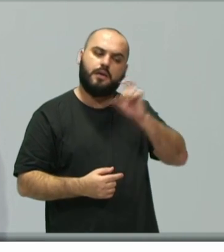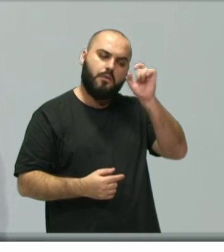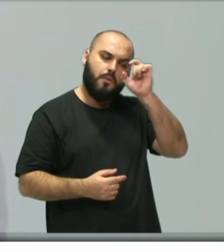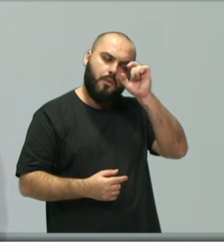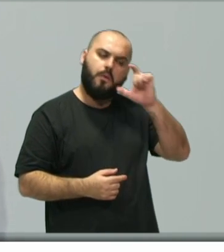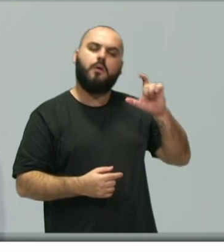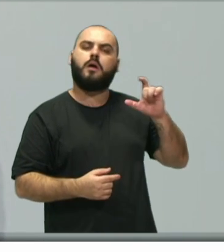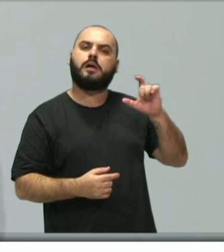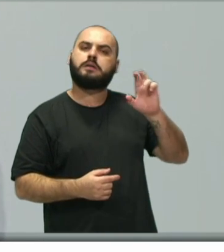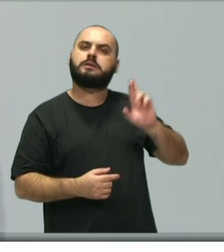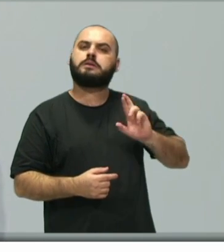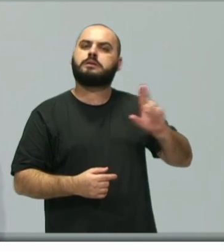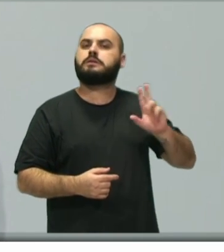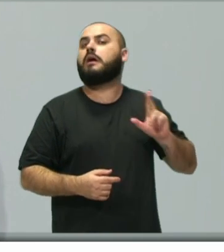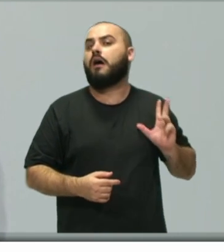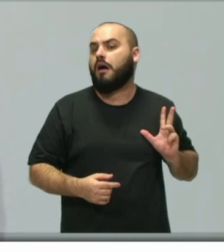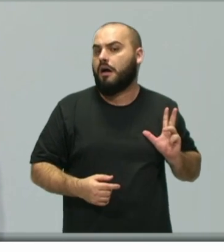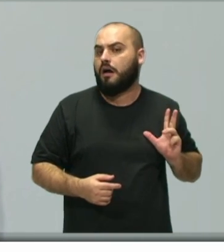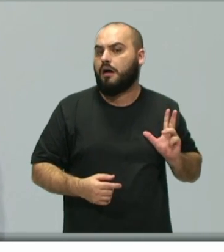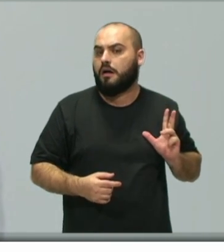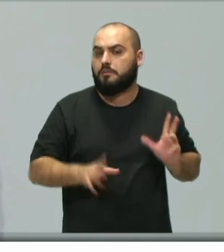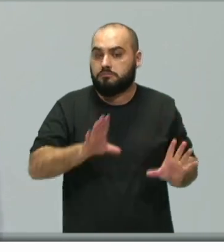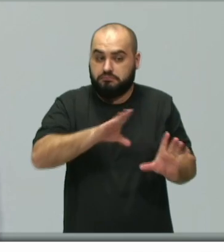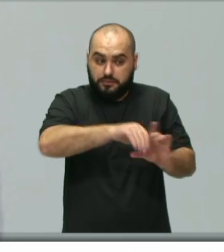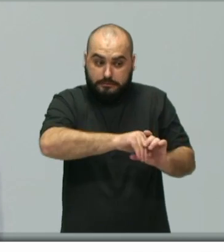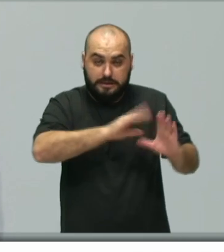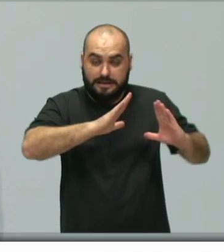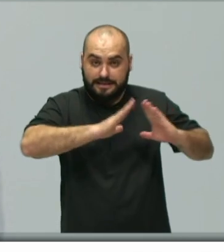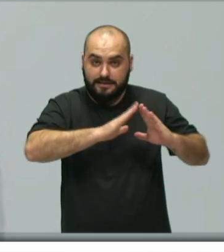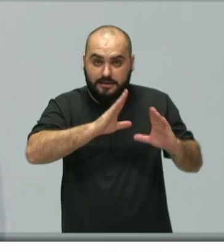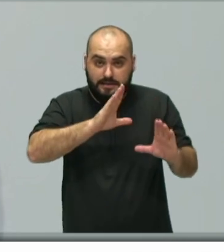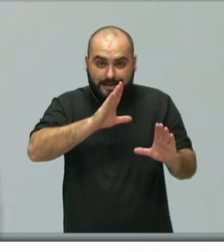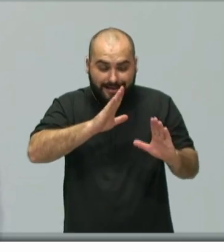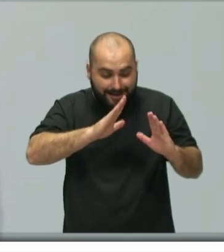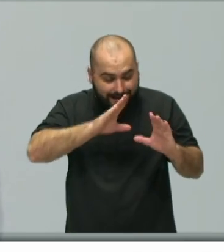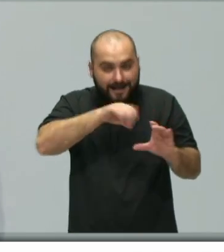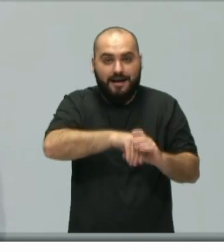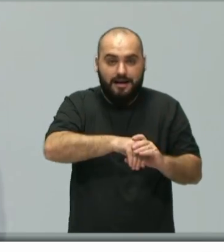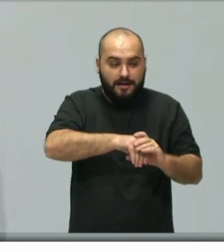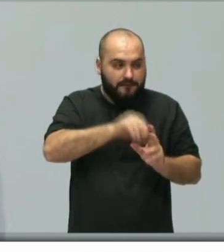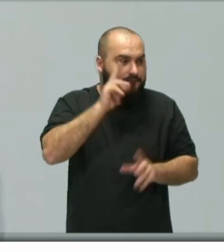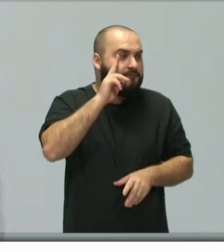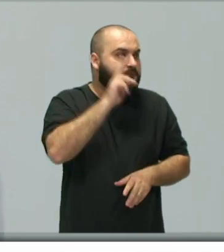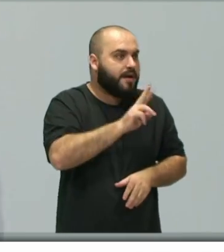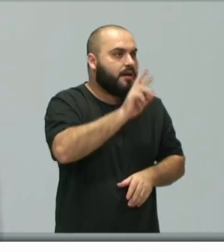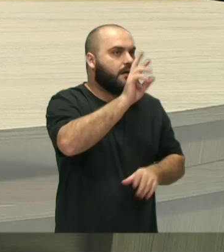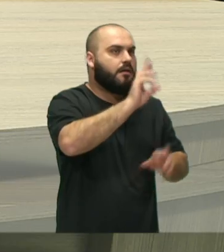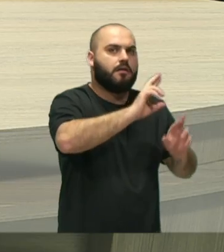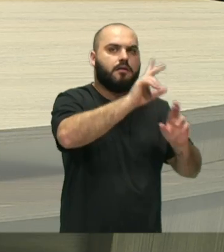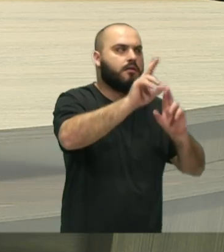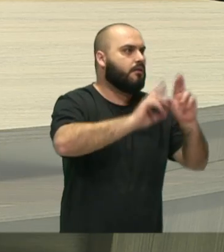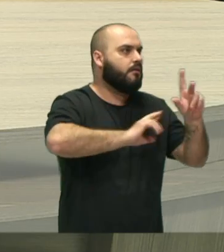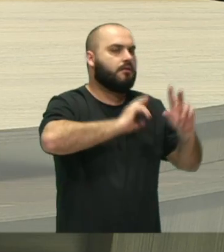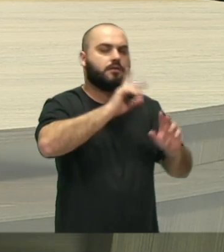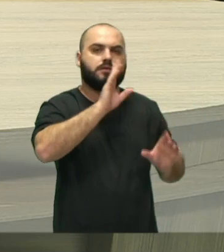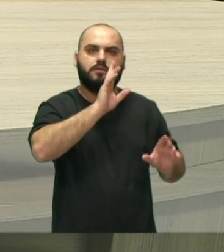cuidadoso para as nossas relações dentro de casa e para nós mesmos, né? A gente como a nossa casa.